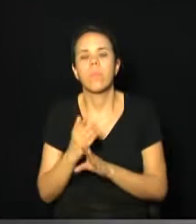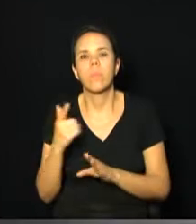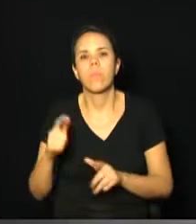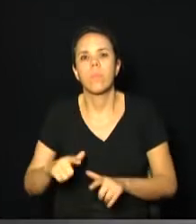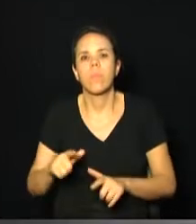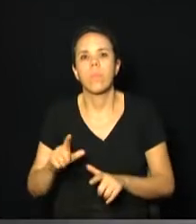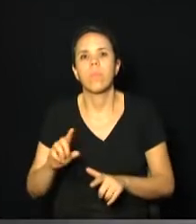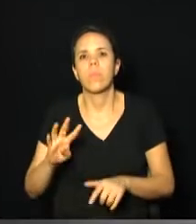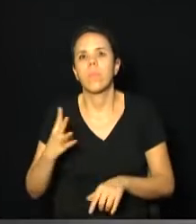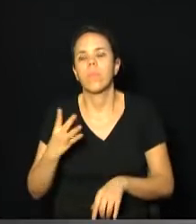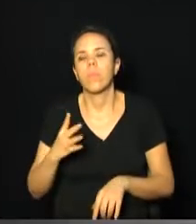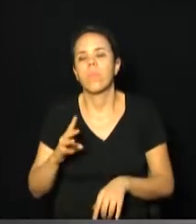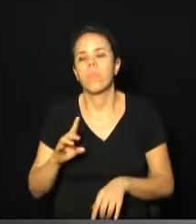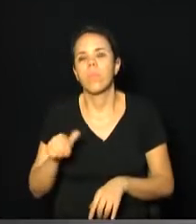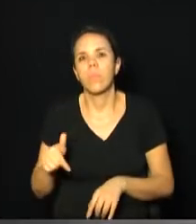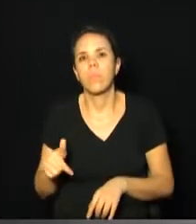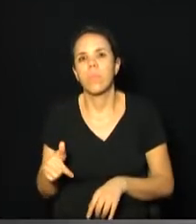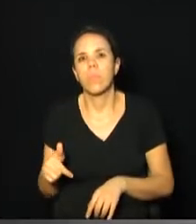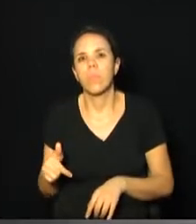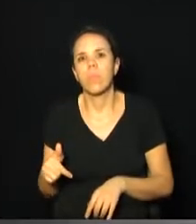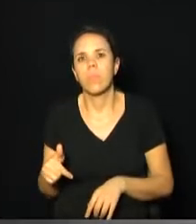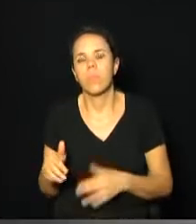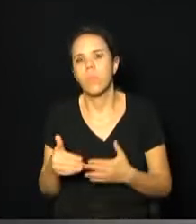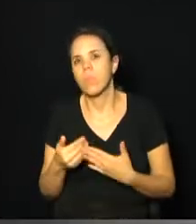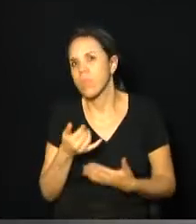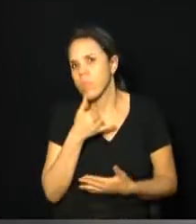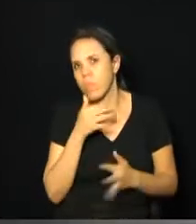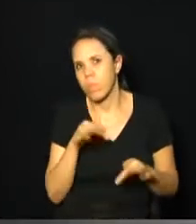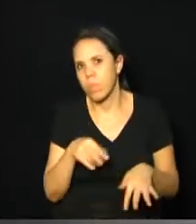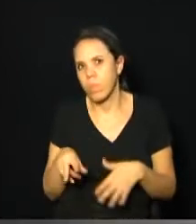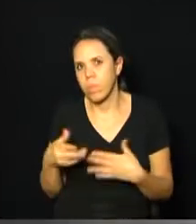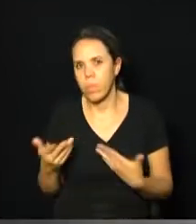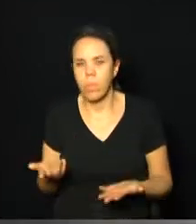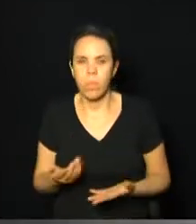Aí passou de 4 horas, infelizmente, ou fim de semana.